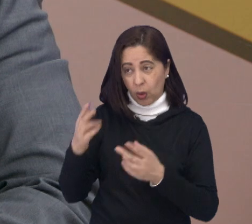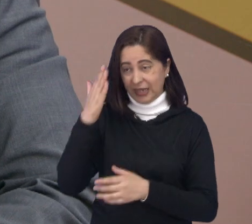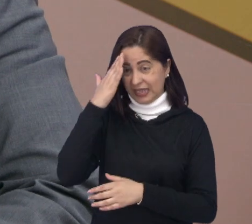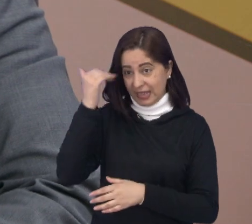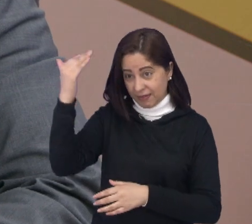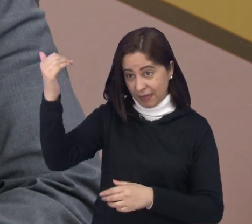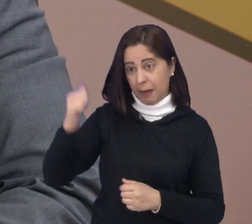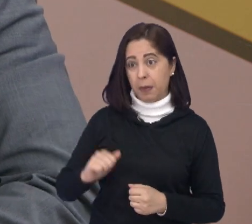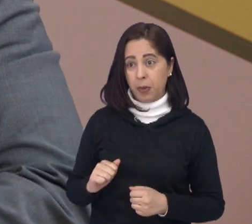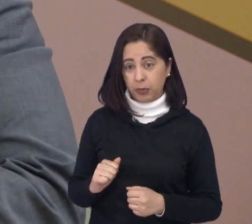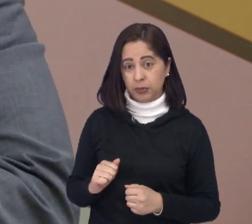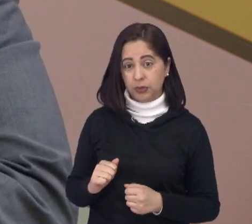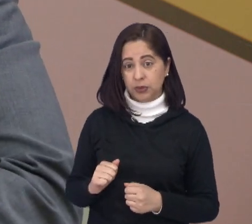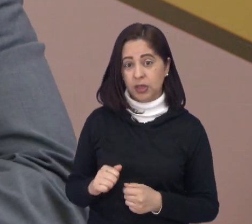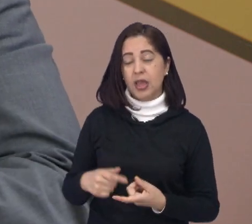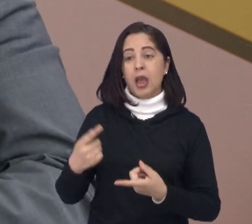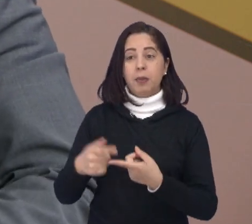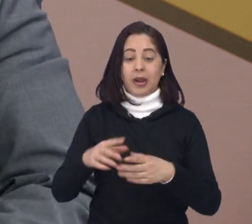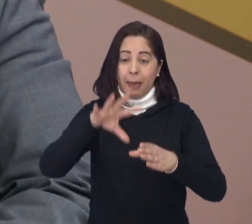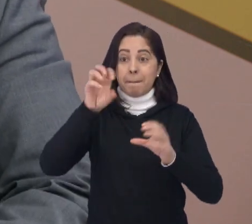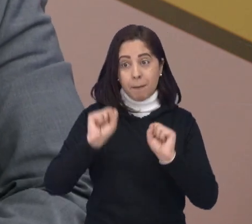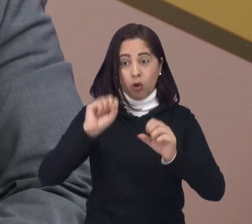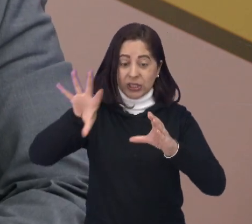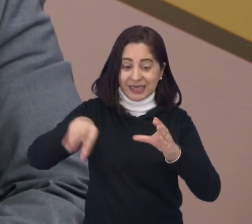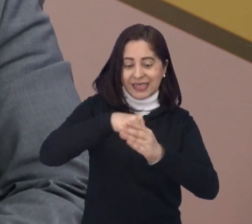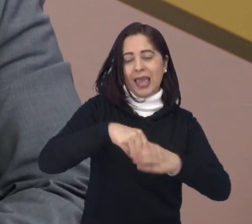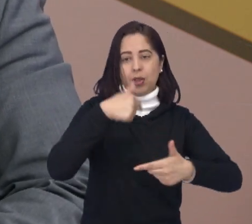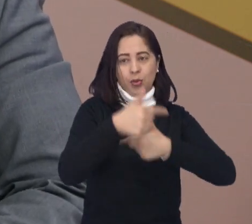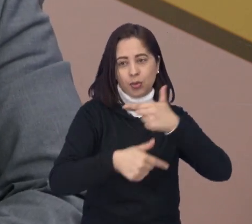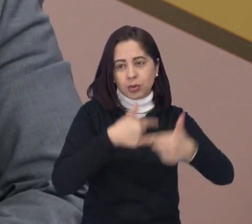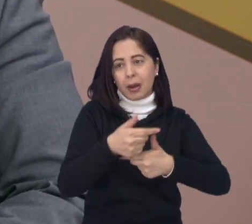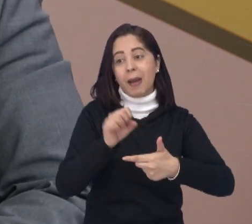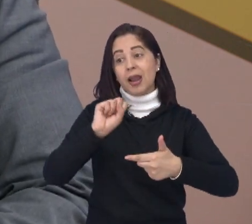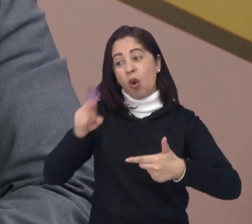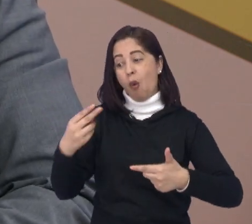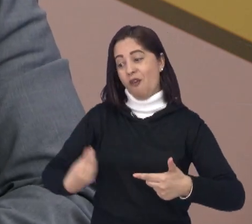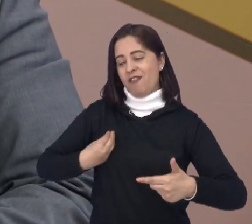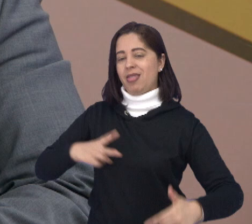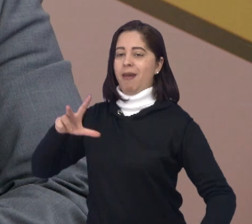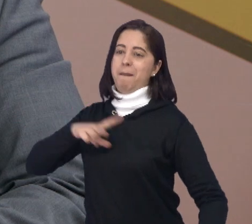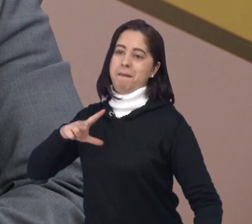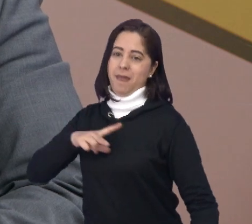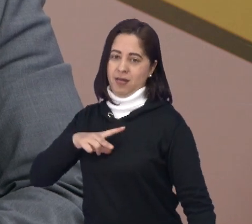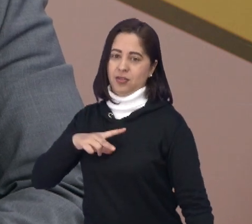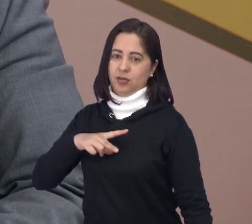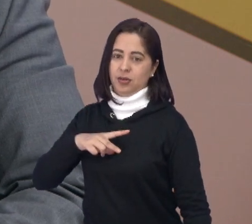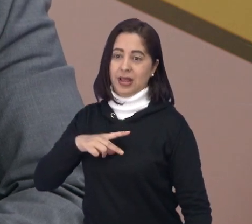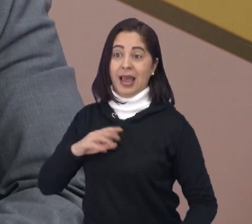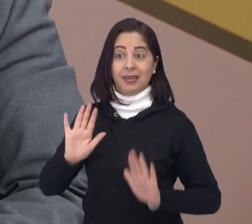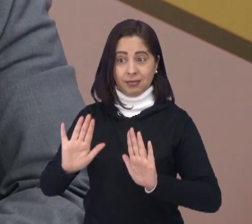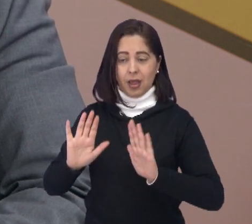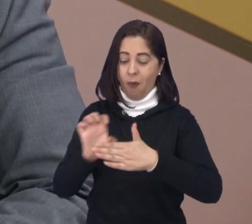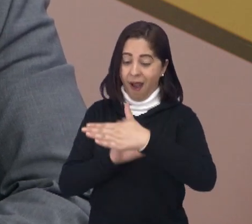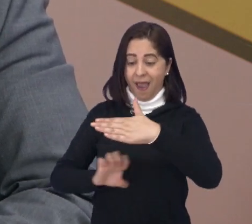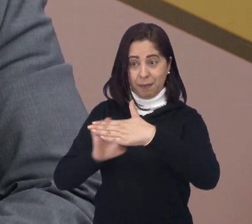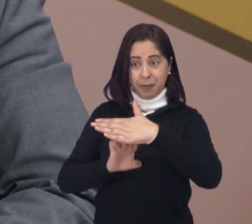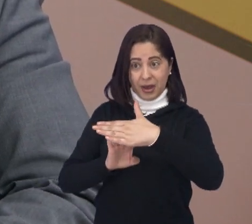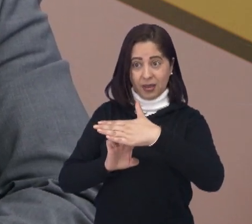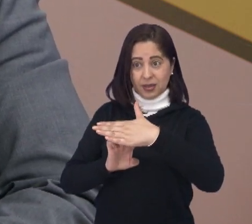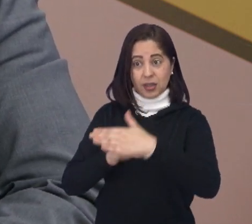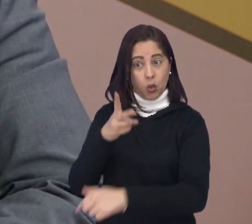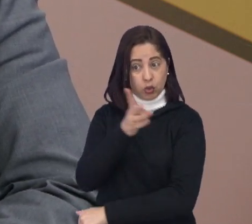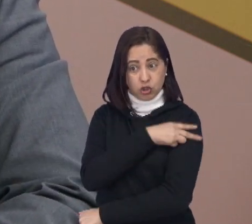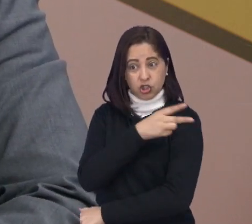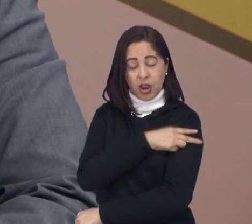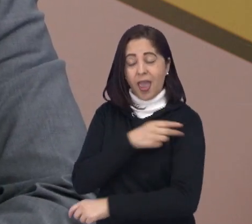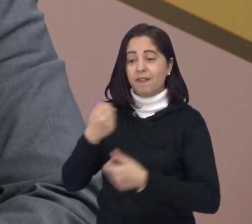na vida das pessoas, seja no trabalho, seja na vida pessoal, claro. né? Então, as empresas têm que entender que isso é um ponto que tem